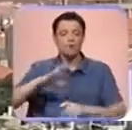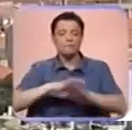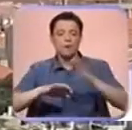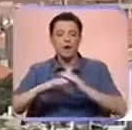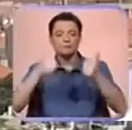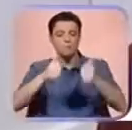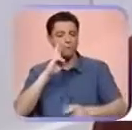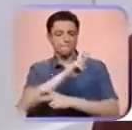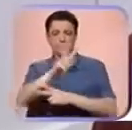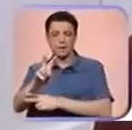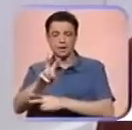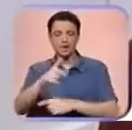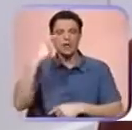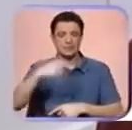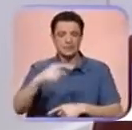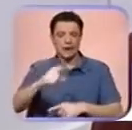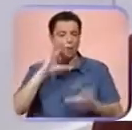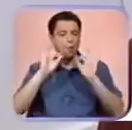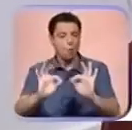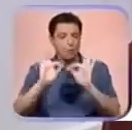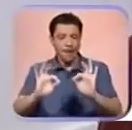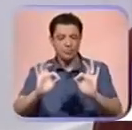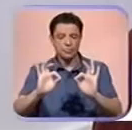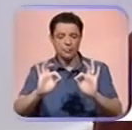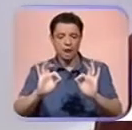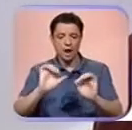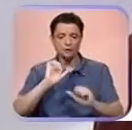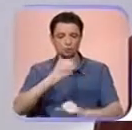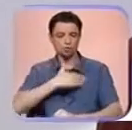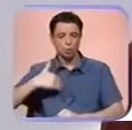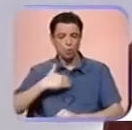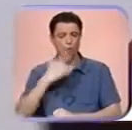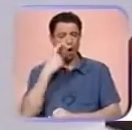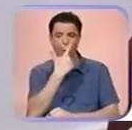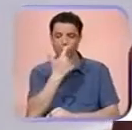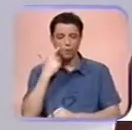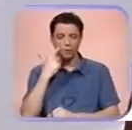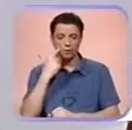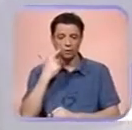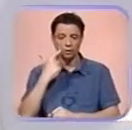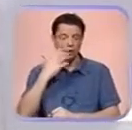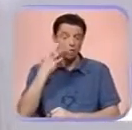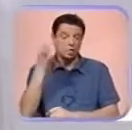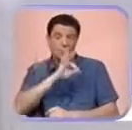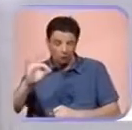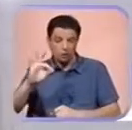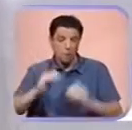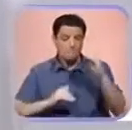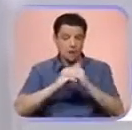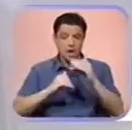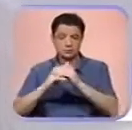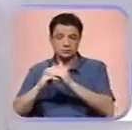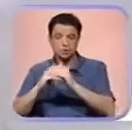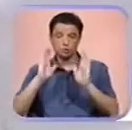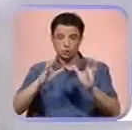uma boa visão. Costuma ter cuidado com a saúde dos seus olhos? Tento ter o máximo possível. Para isso já